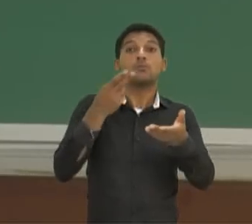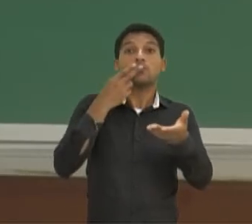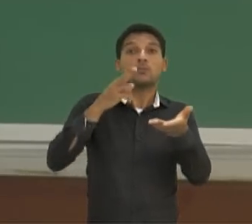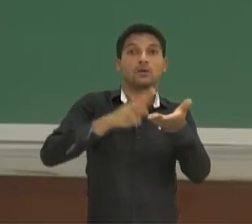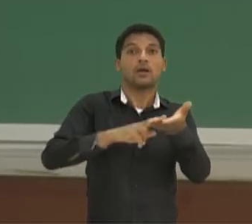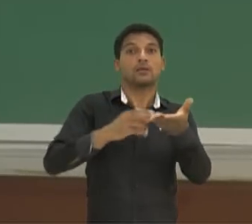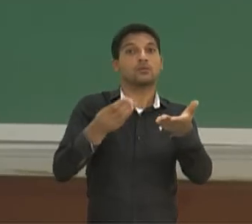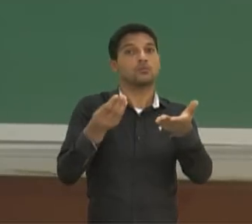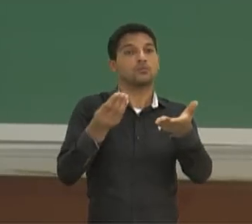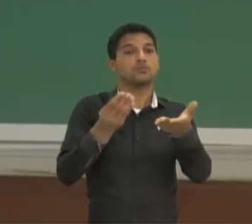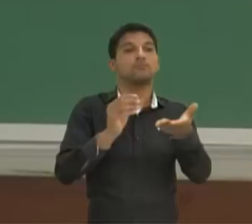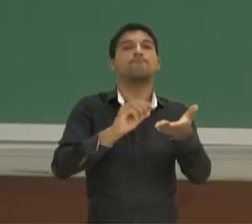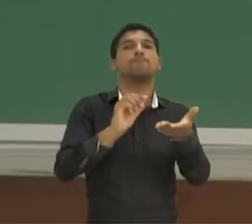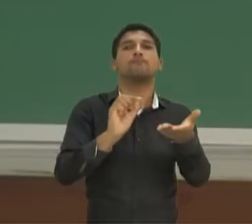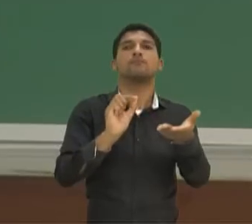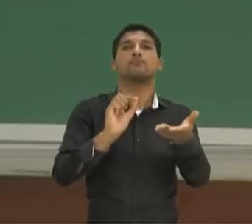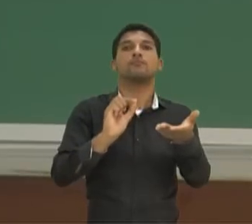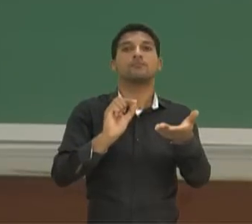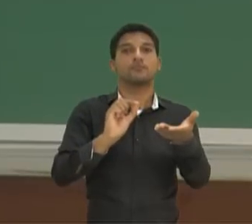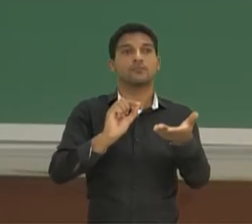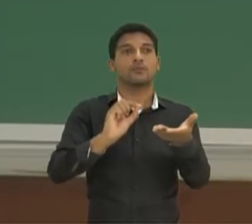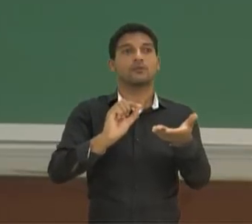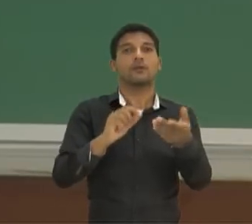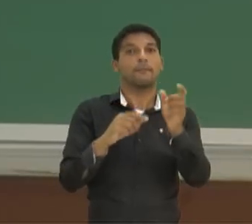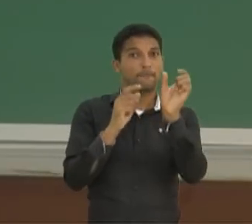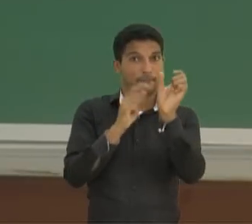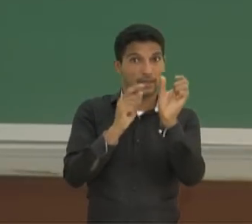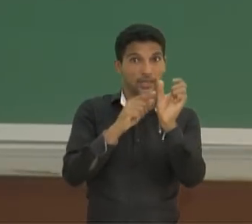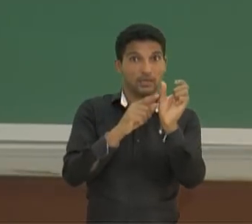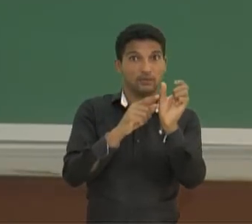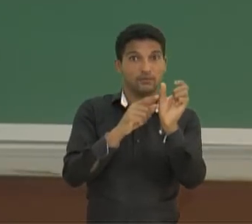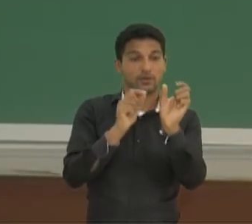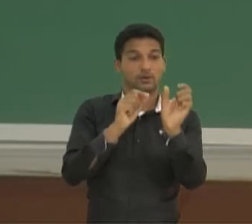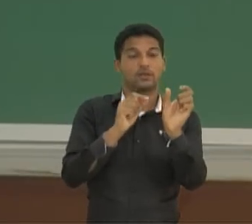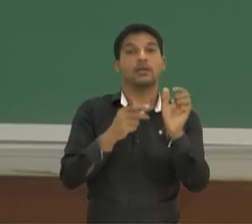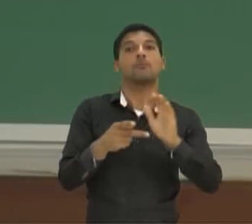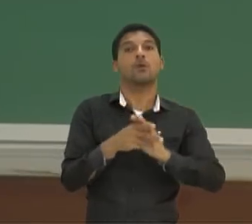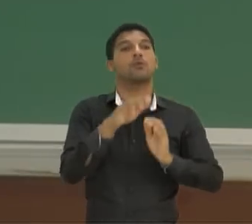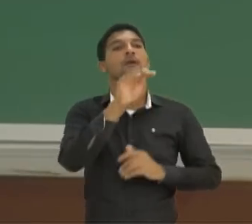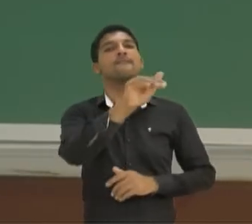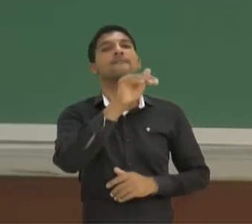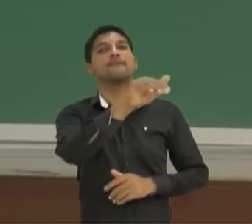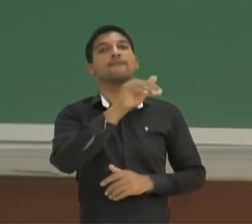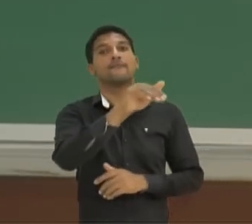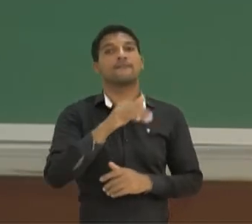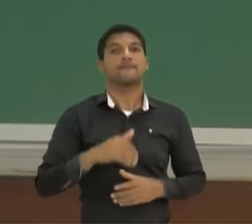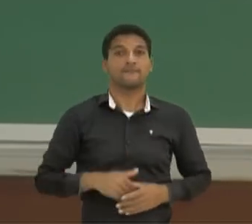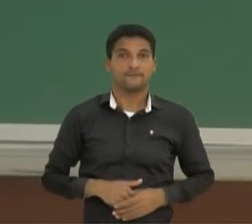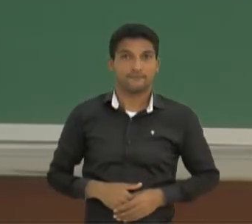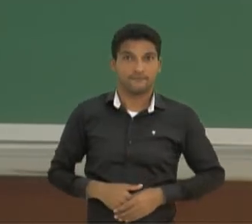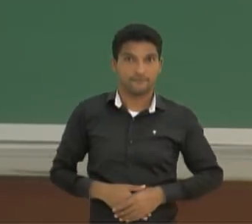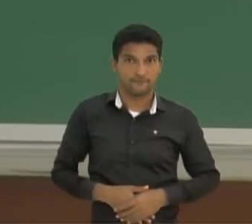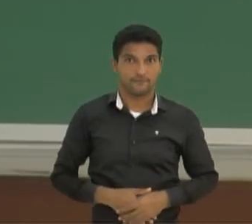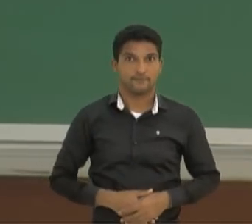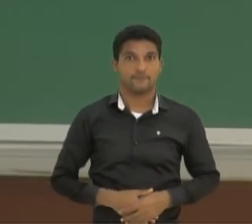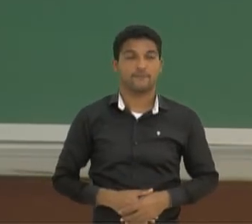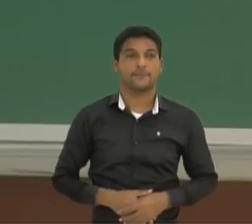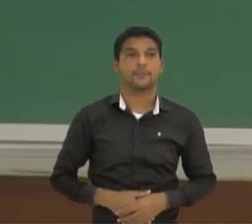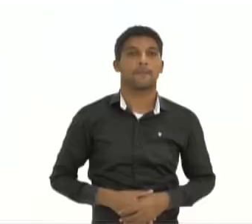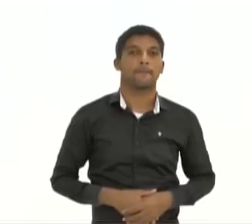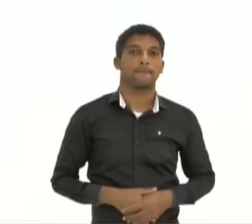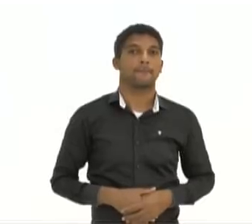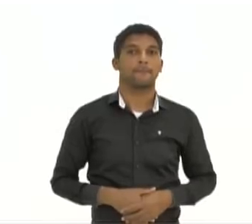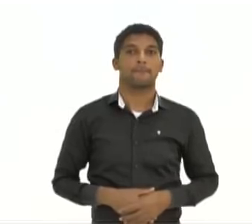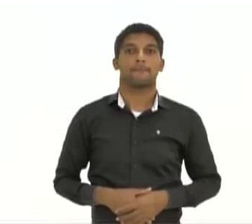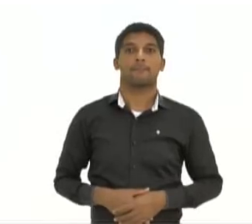lendo aqui comigo no slide, ó, é o termo que serve somente para chamar, invocar um ser, podendo vir precedido